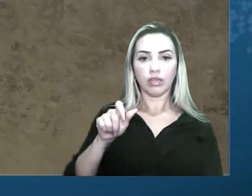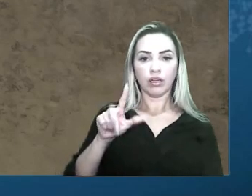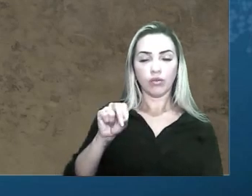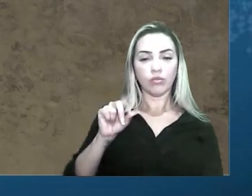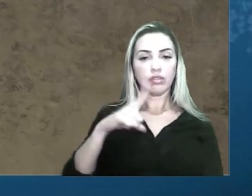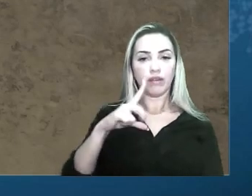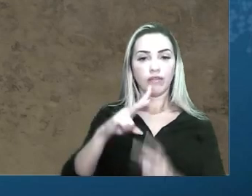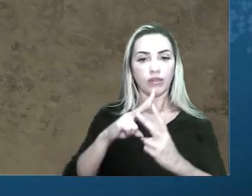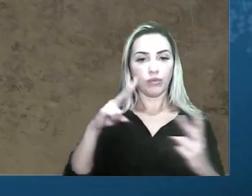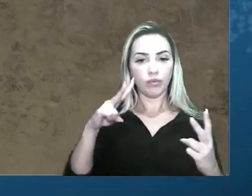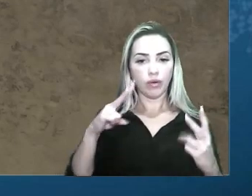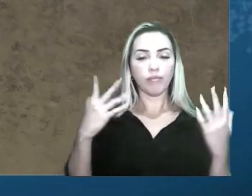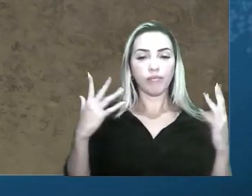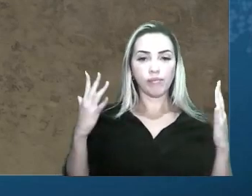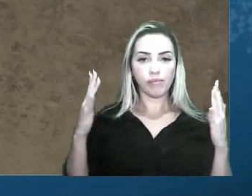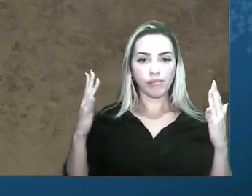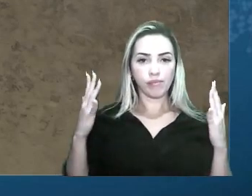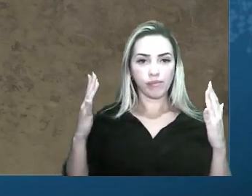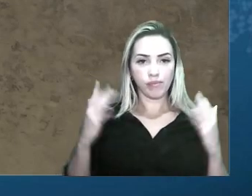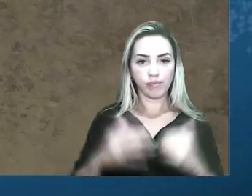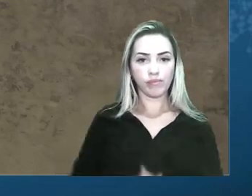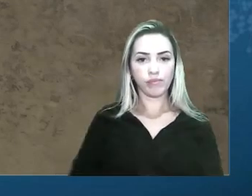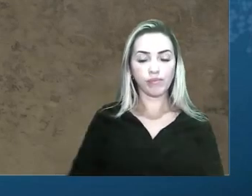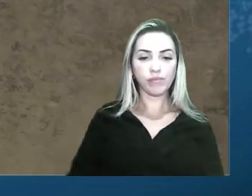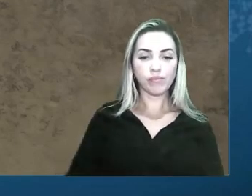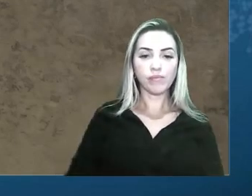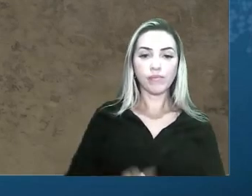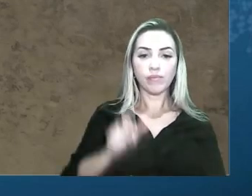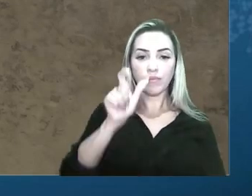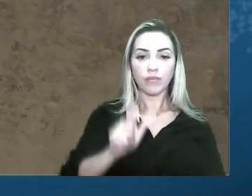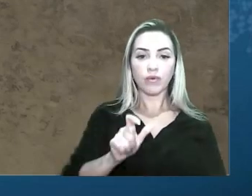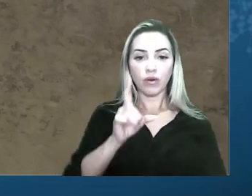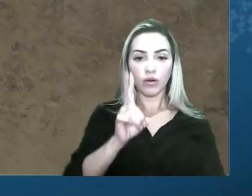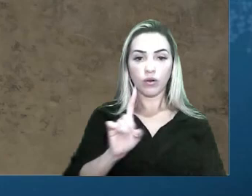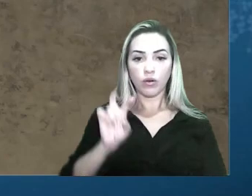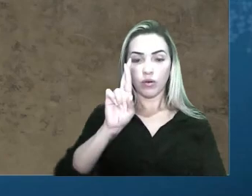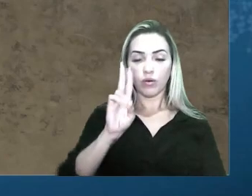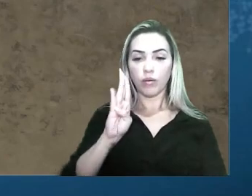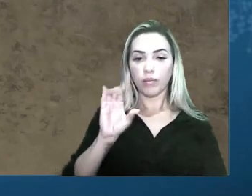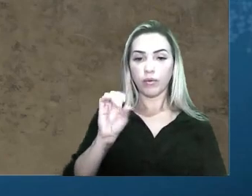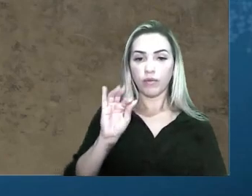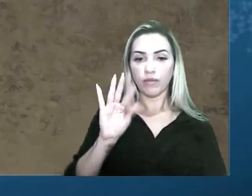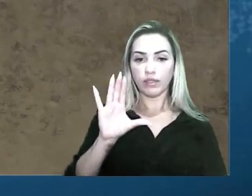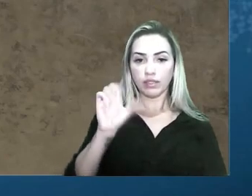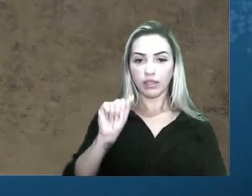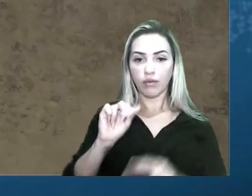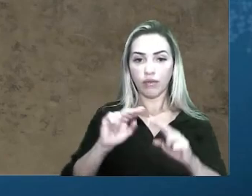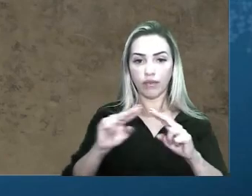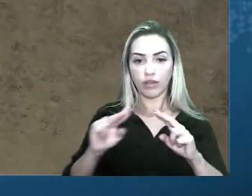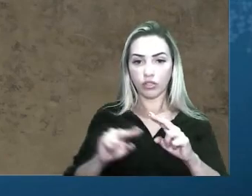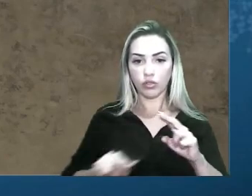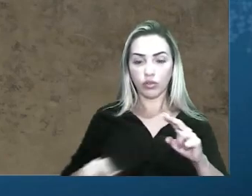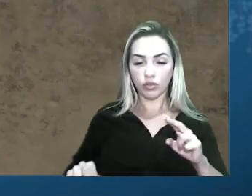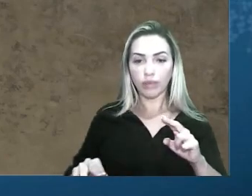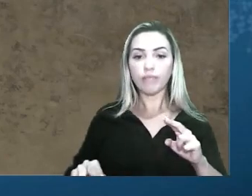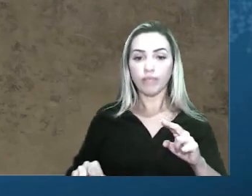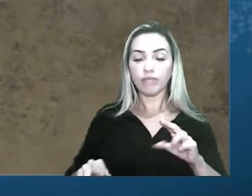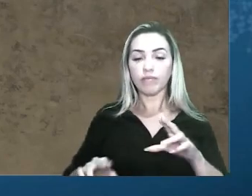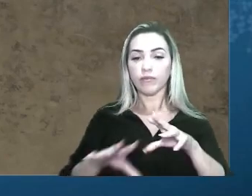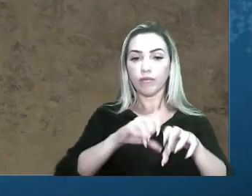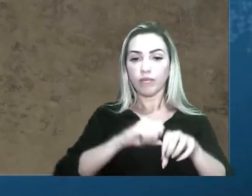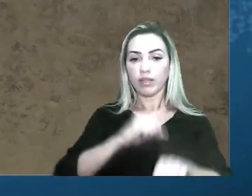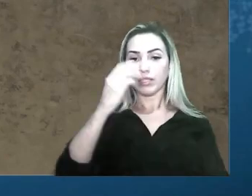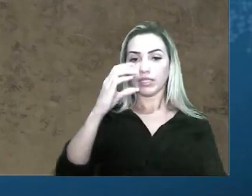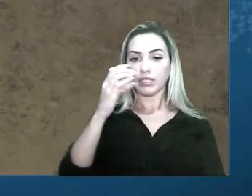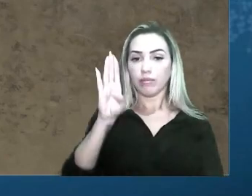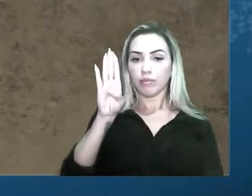virtualmente. Ele é doutor em Biofísica pela UFRJ, é formado em Ciências Biológicas pela